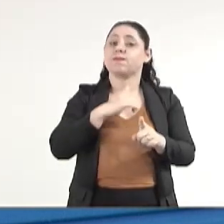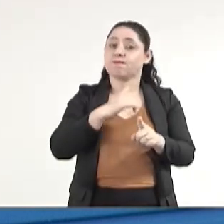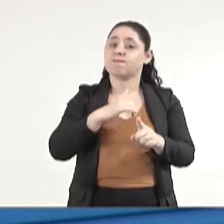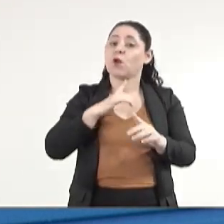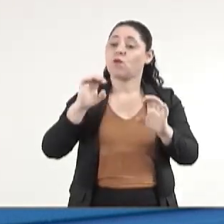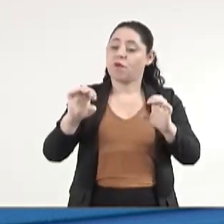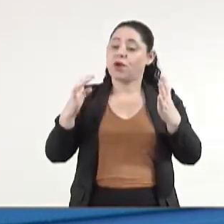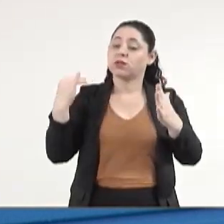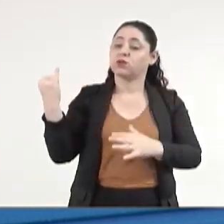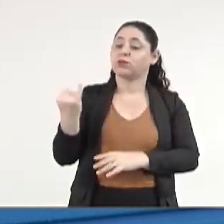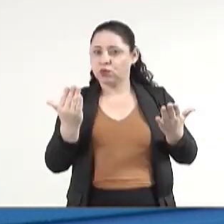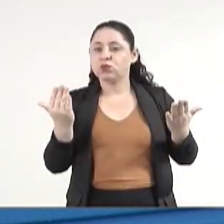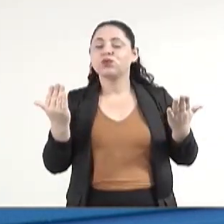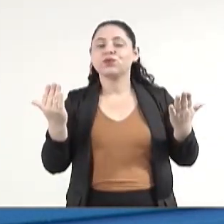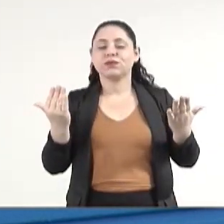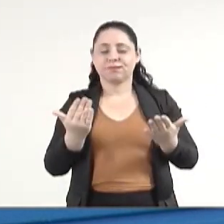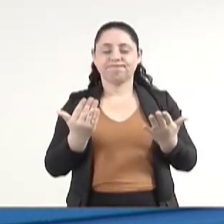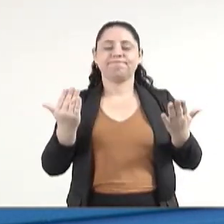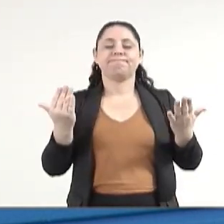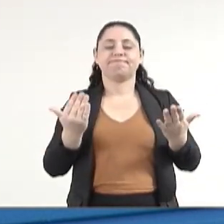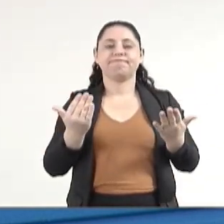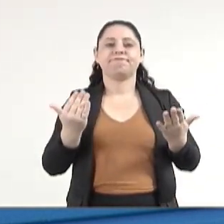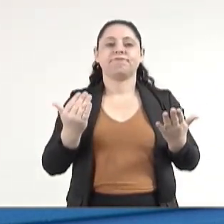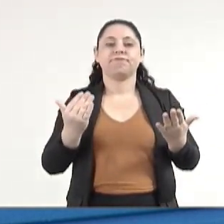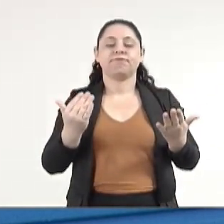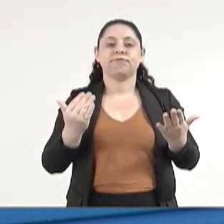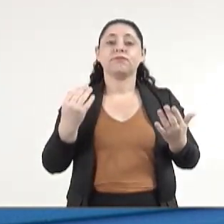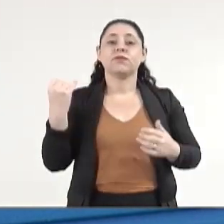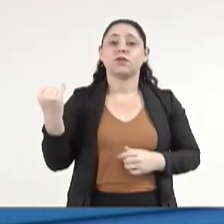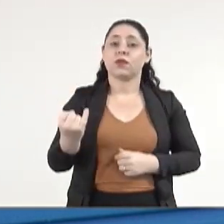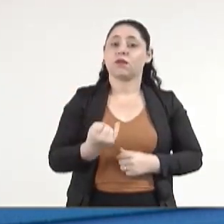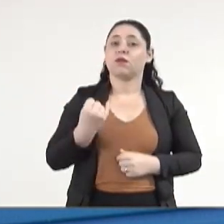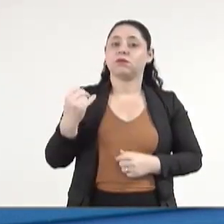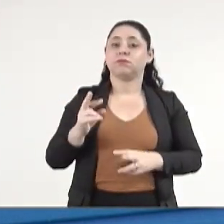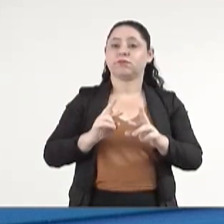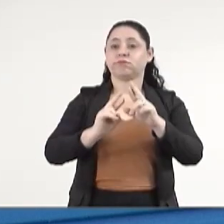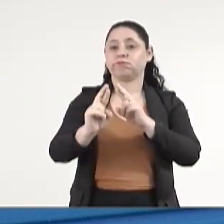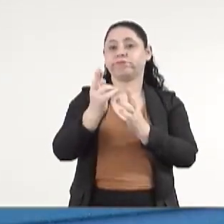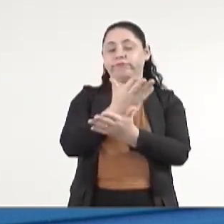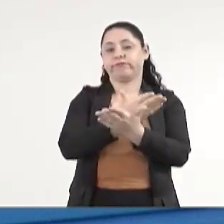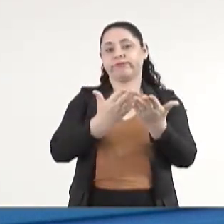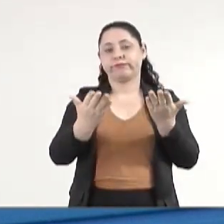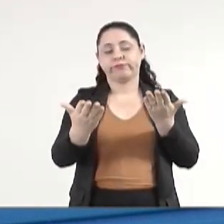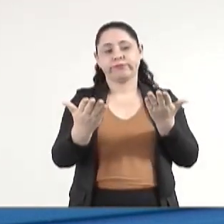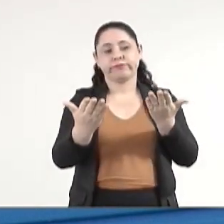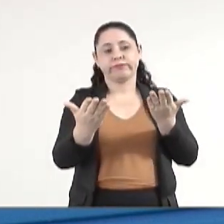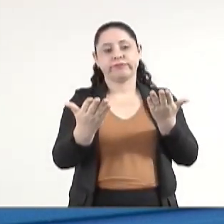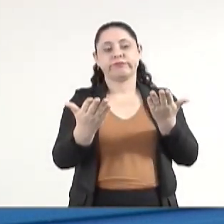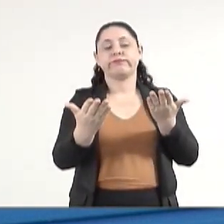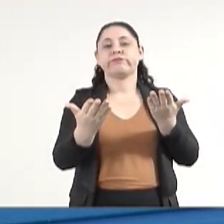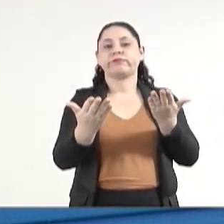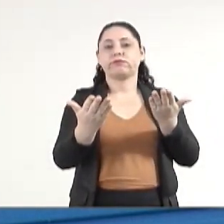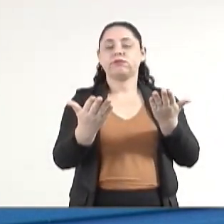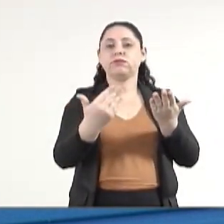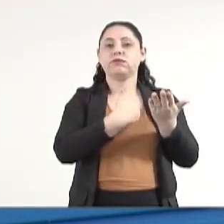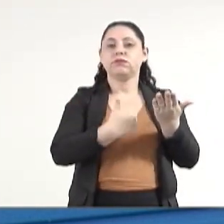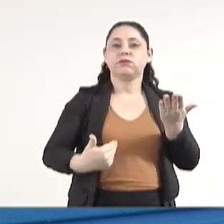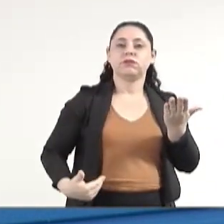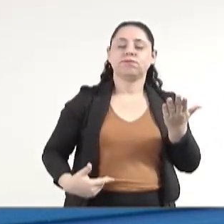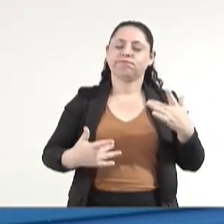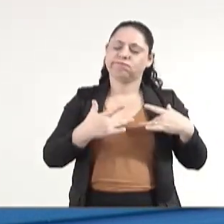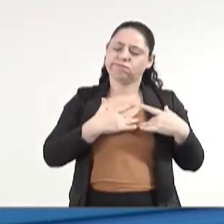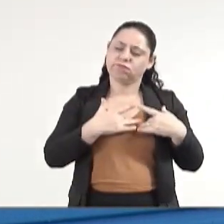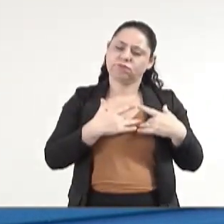extraordinariamente importante, e eu quero essa importante articulação do governo do estado,